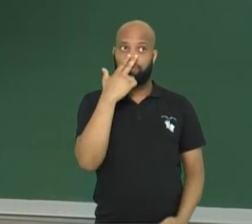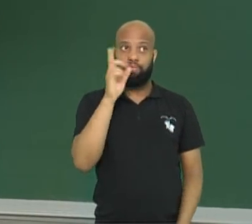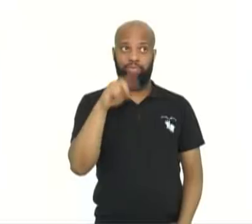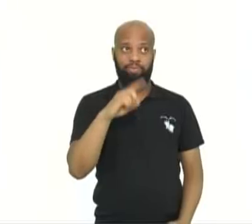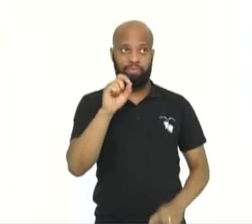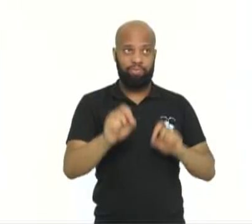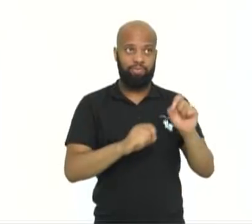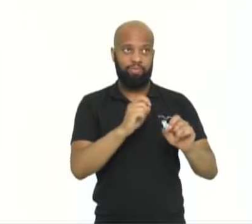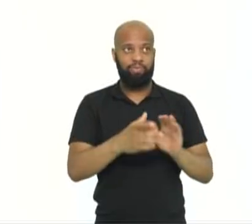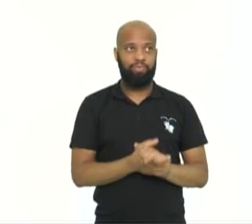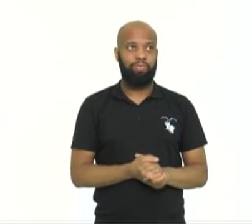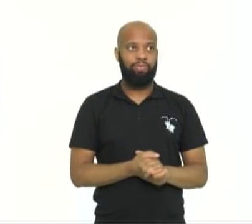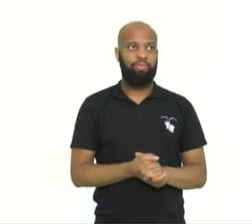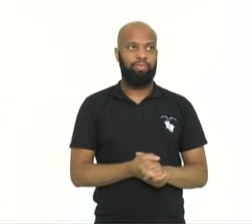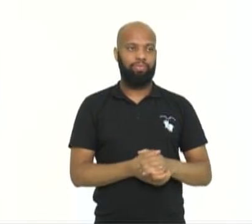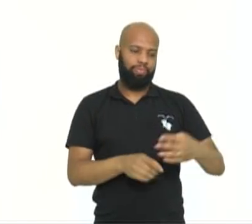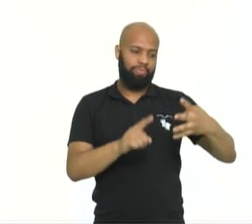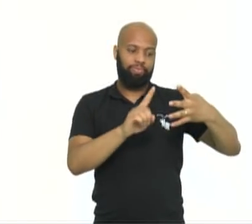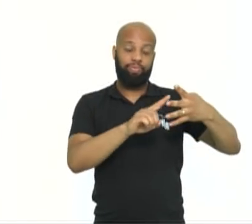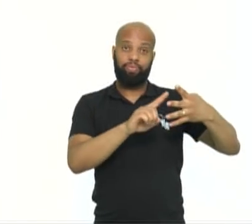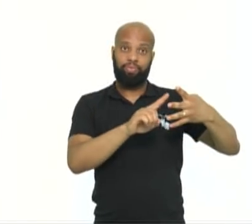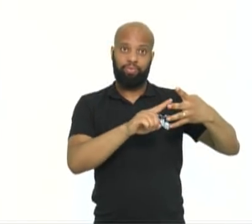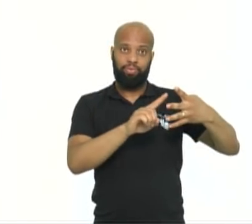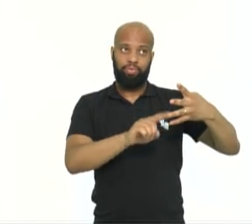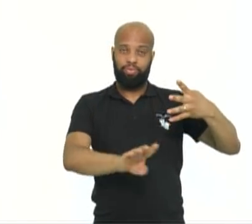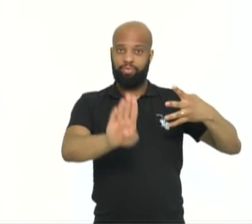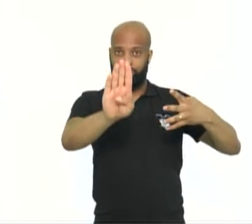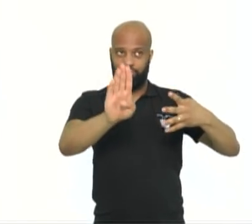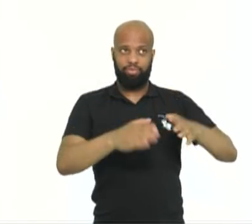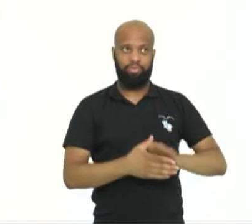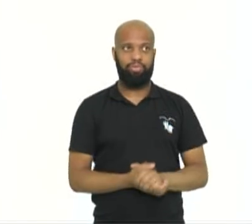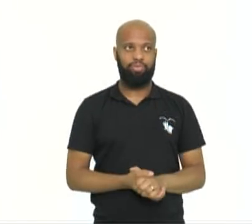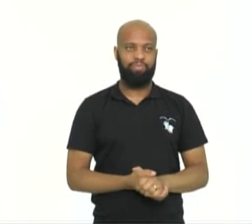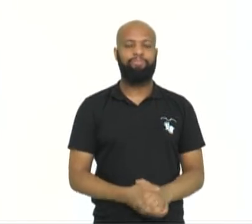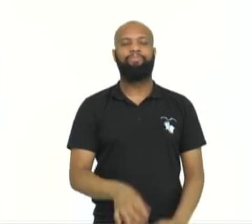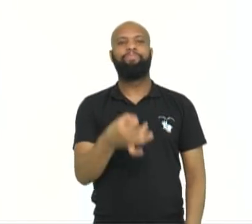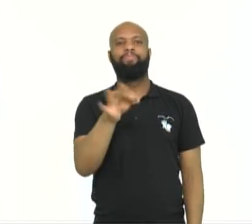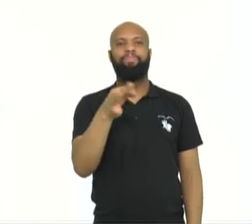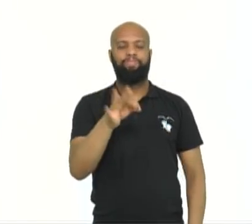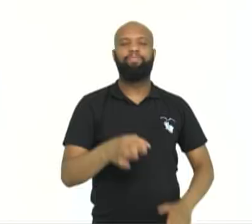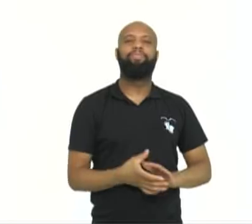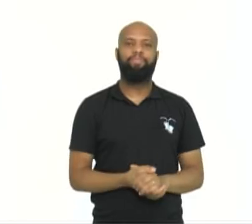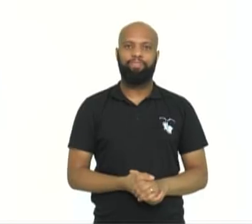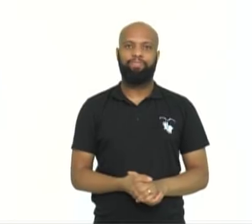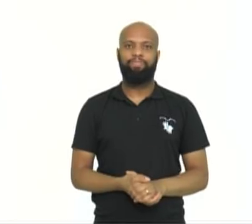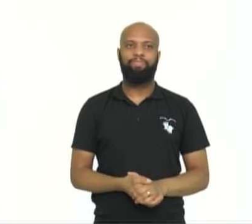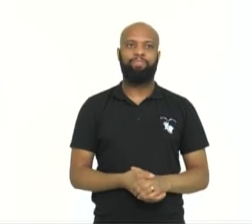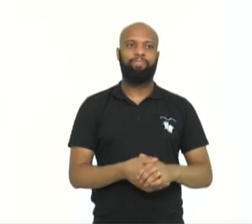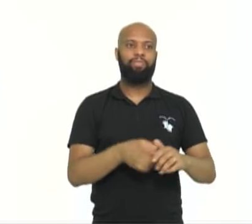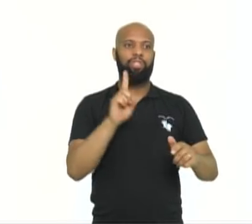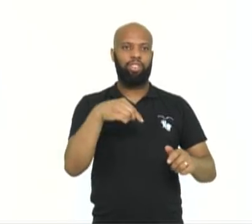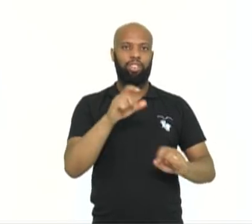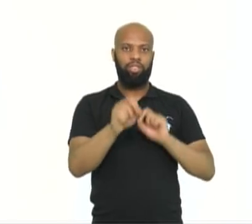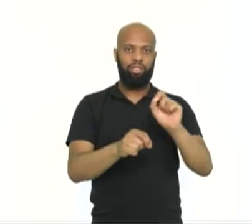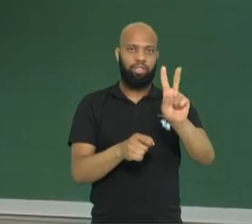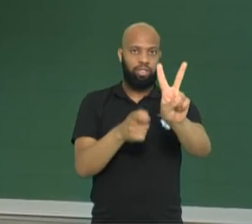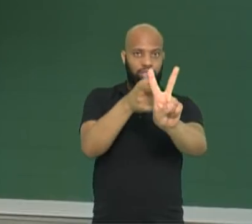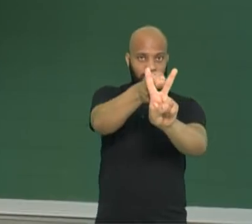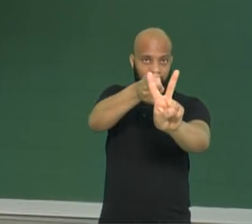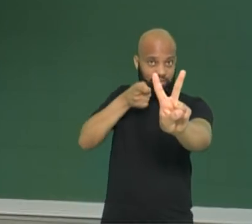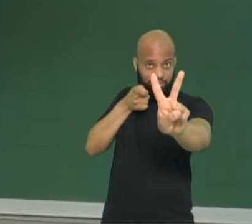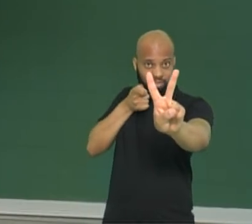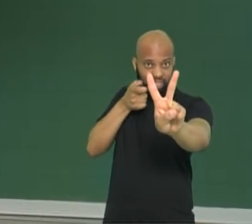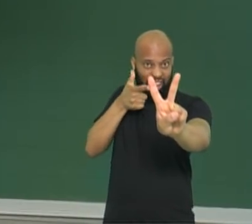letra B. Vocês acham também que é a letra B? Sim, né, pessoal? Acertaram. Então, espero que a maioria